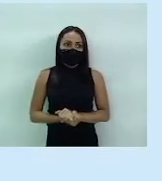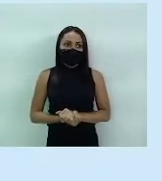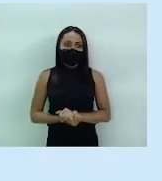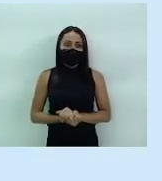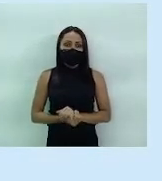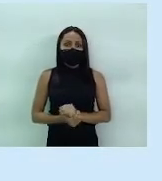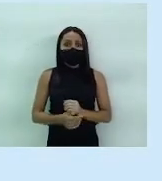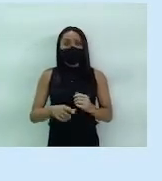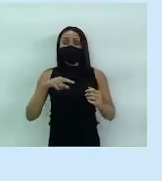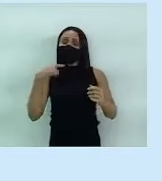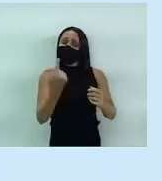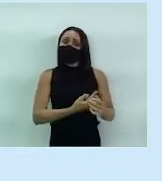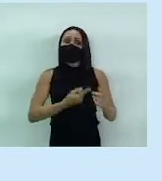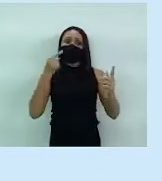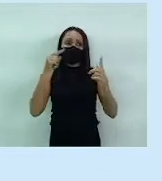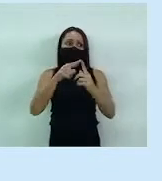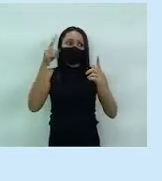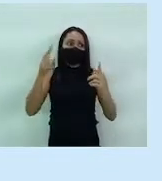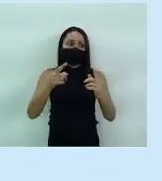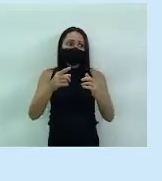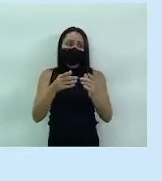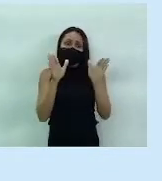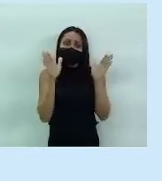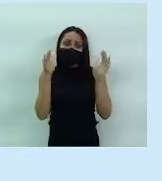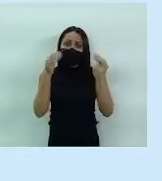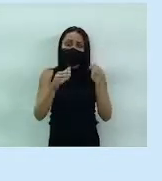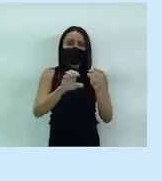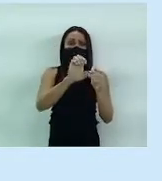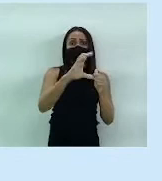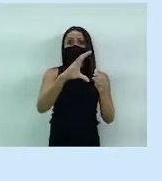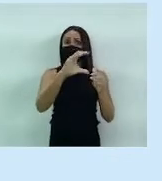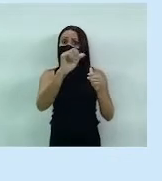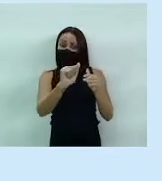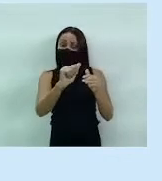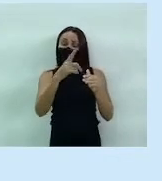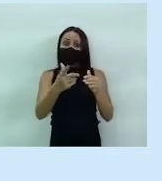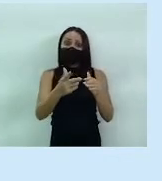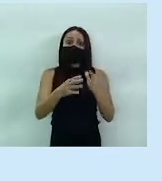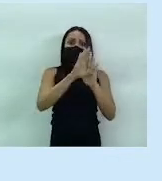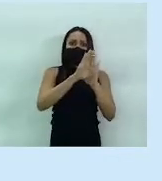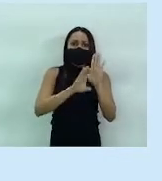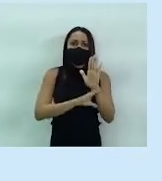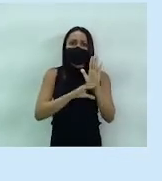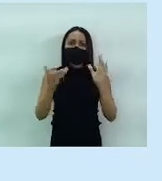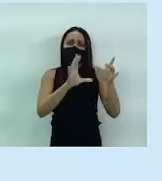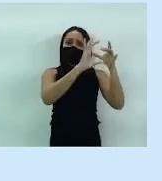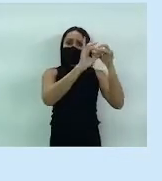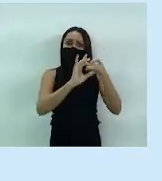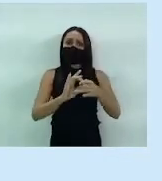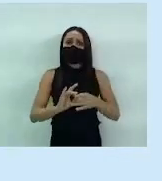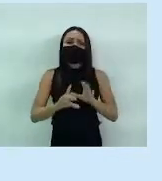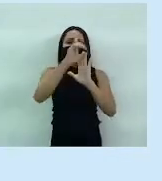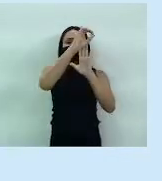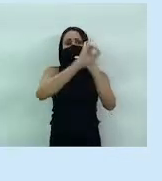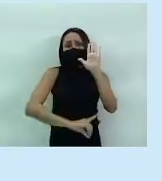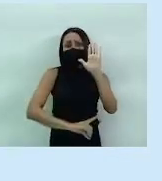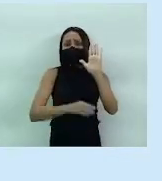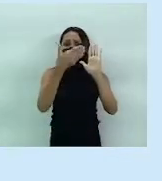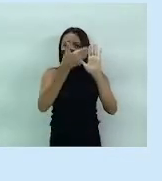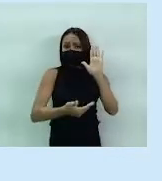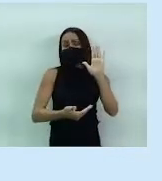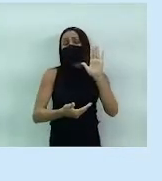O nosso objetivo é enfocar no ECA, no Estatuto, e a contextualização desses direitos,